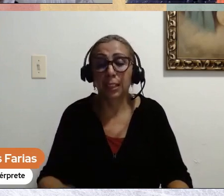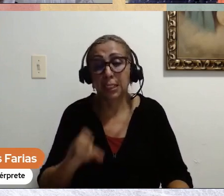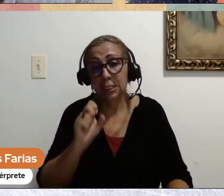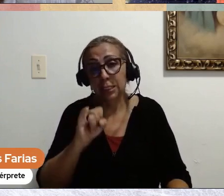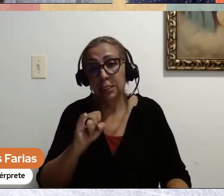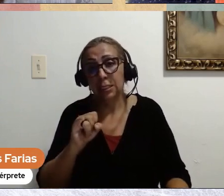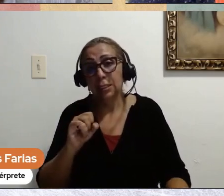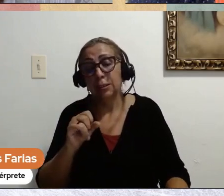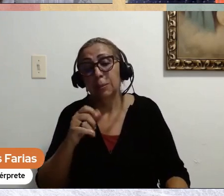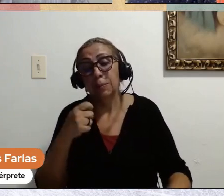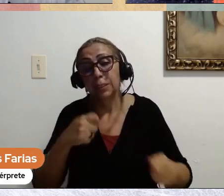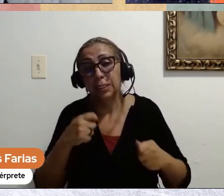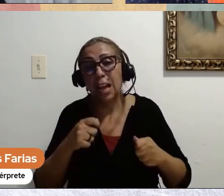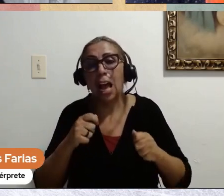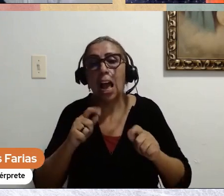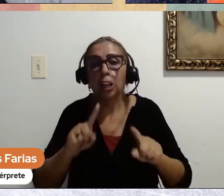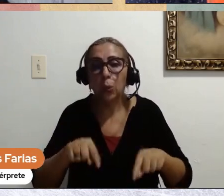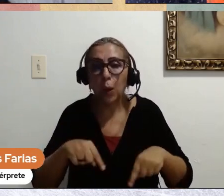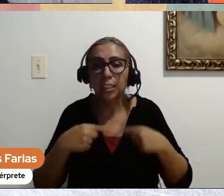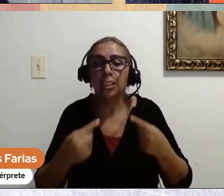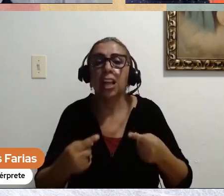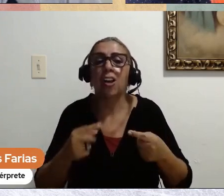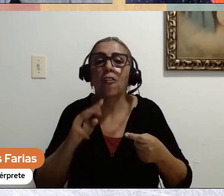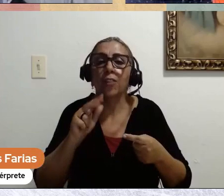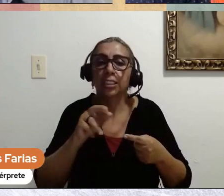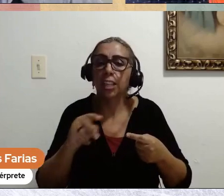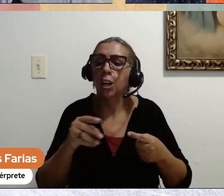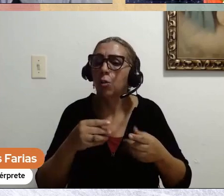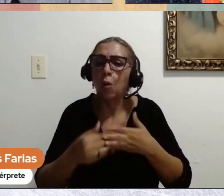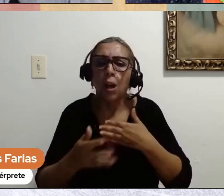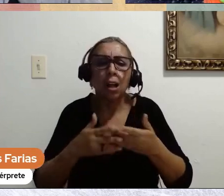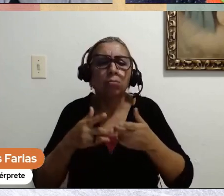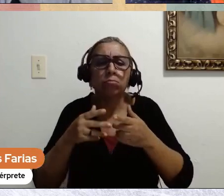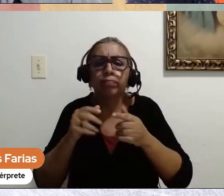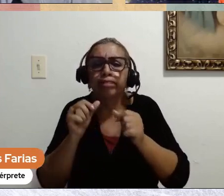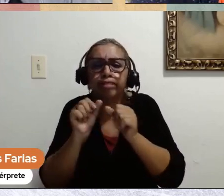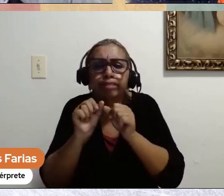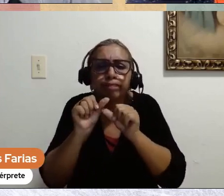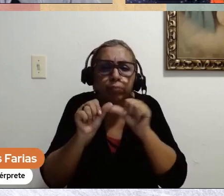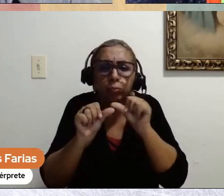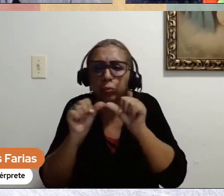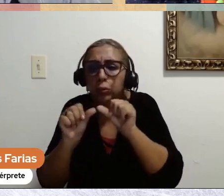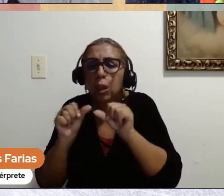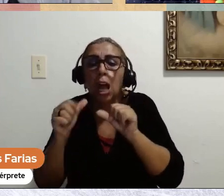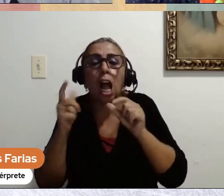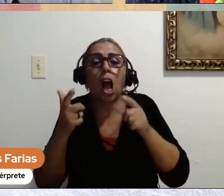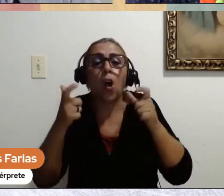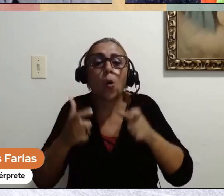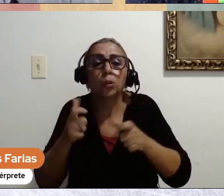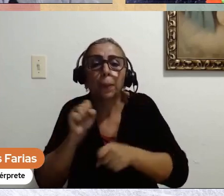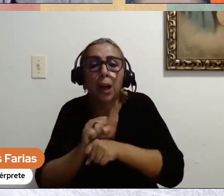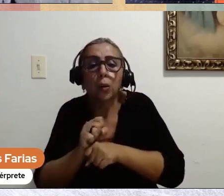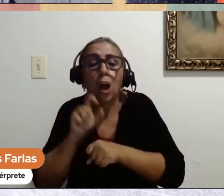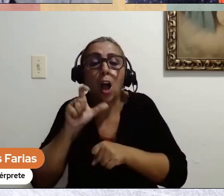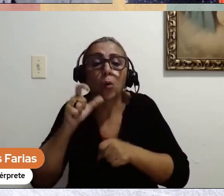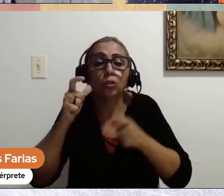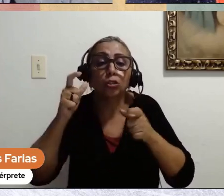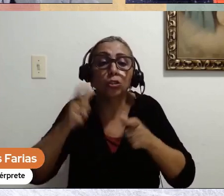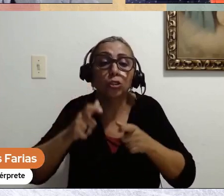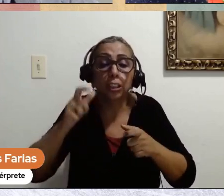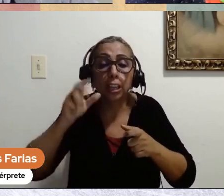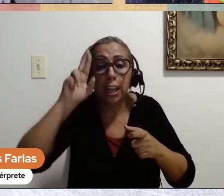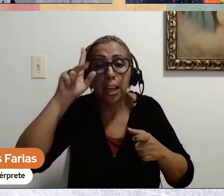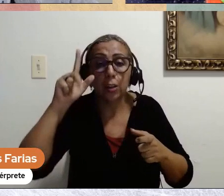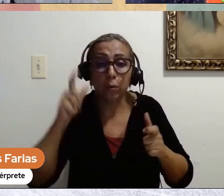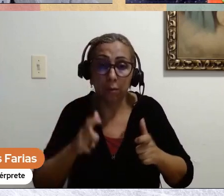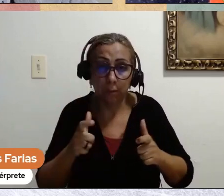uma atualização, de uma versão, de alguma manutenção que seja, mas onde que parou? Onde que deu o erro? Qual foi o... Ah,